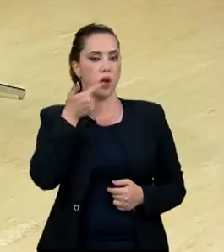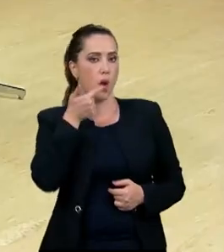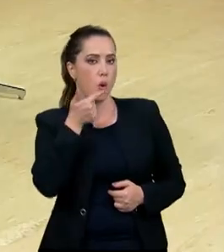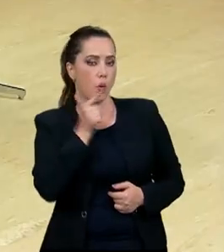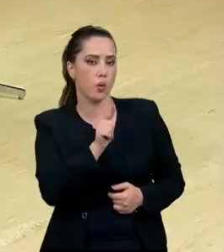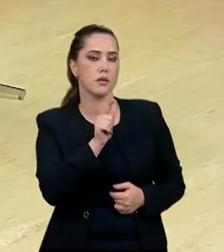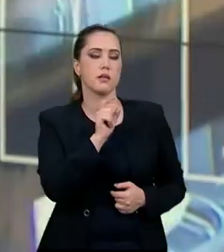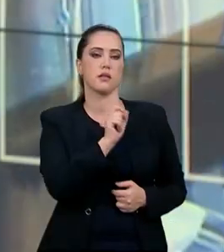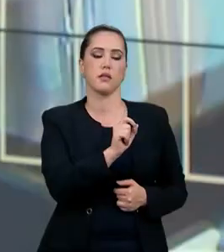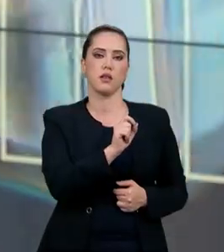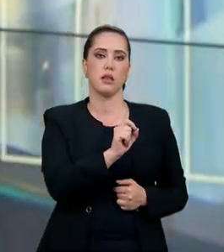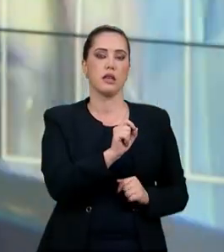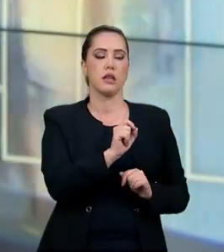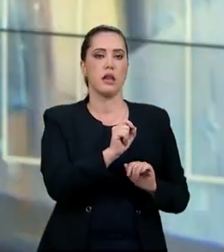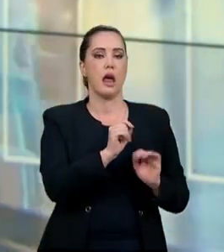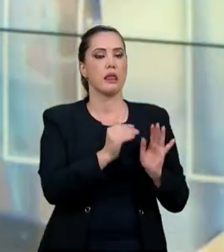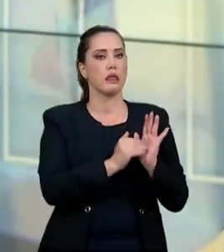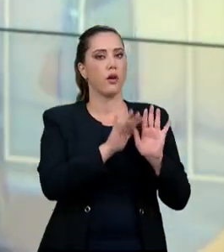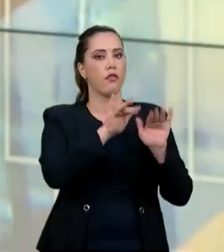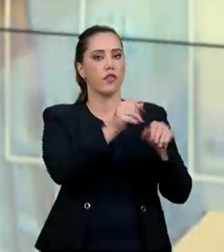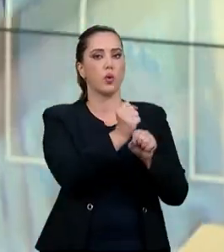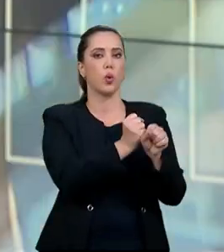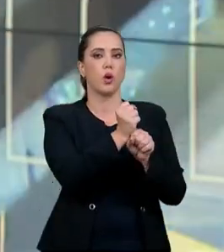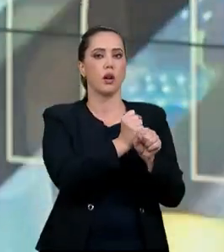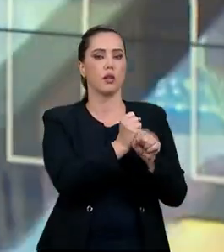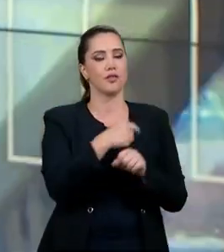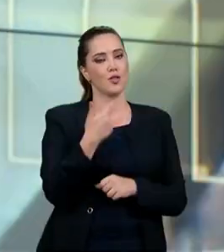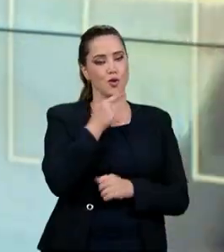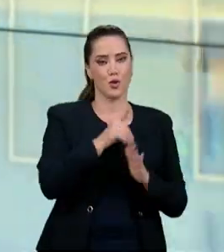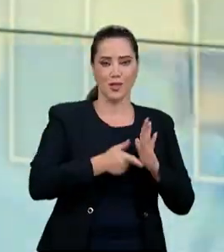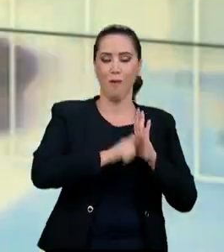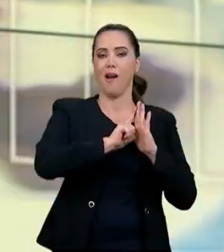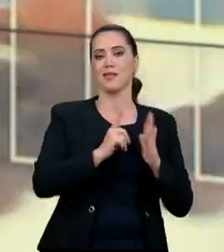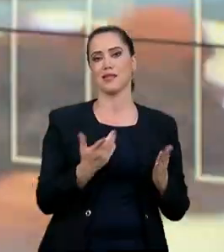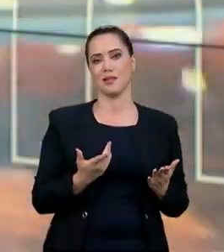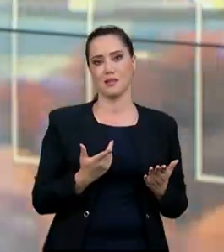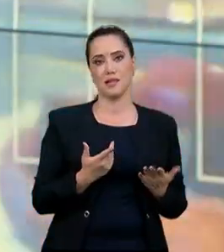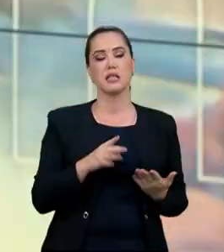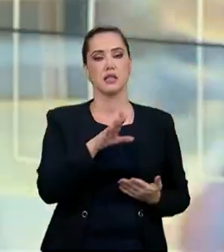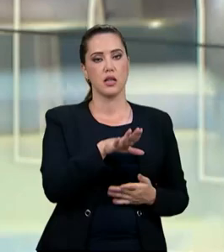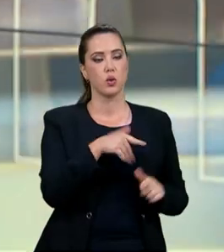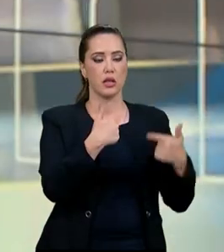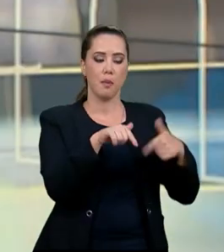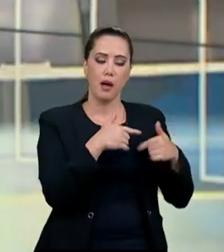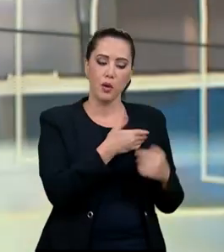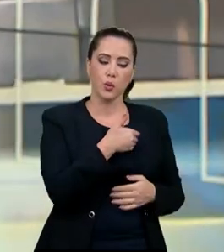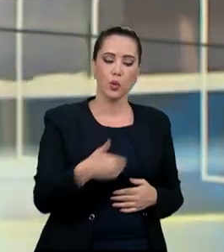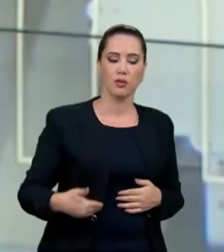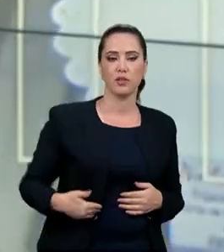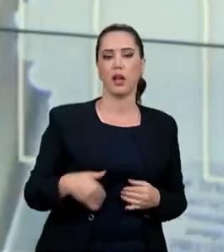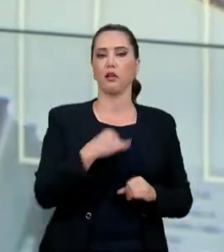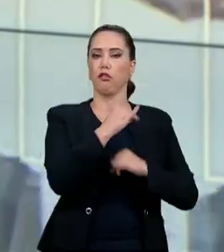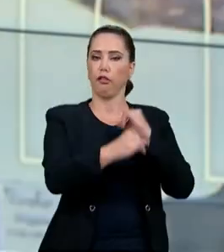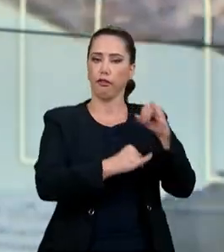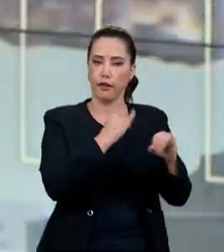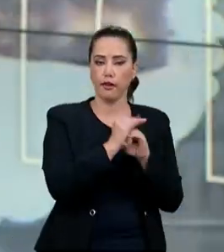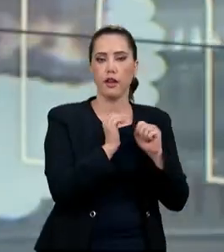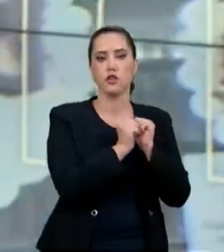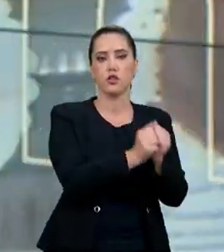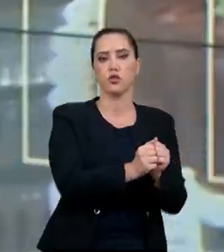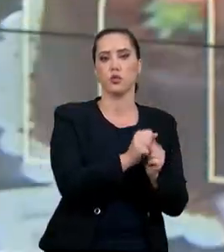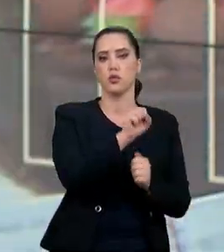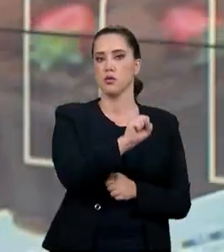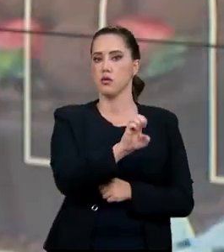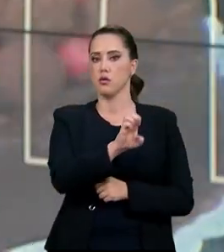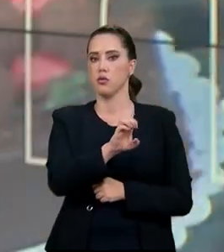nessa marca até o final do ano. Então, a gente conseguiu antecipar, e aí foi todo o trabalho da equipe do governo digital, junto com o SEBRAE, junto com a